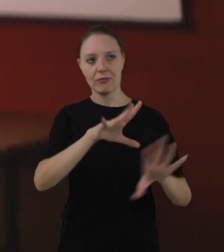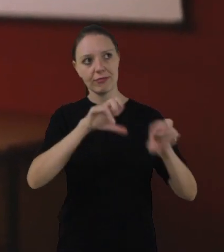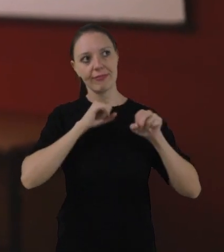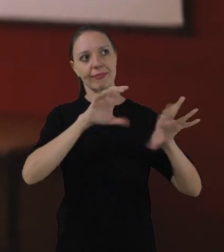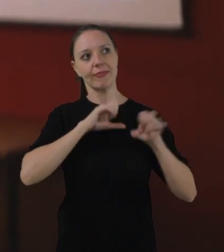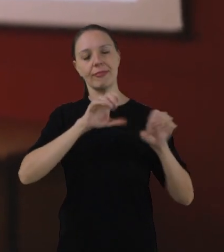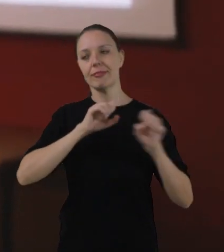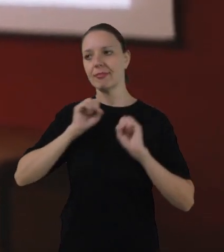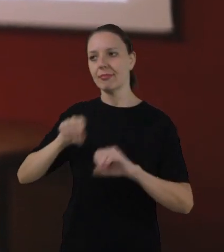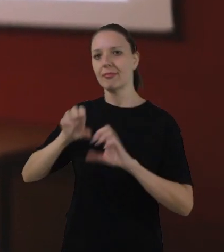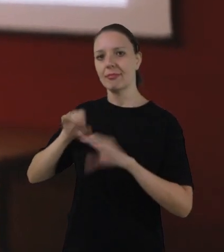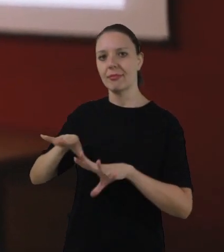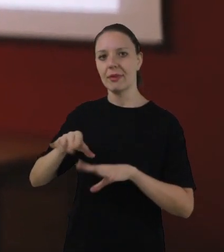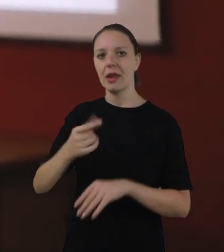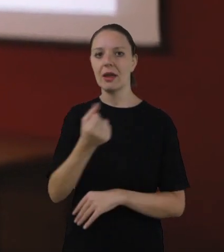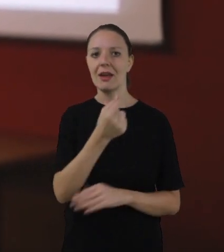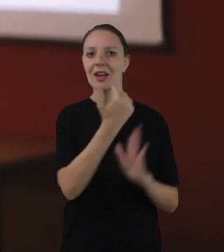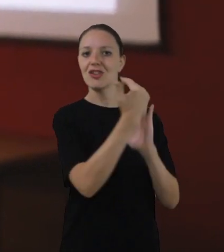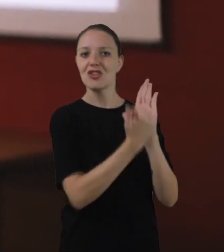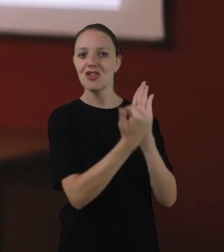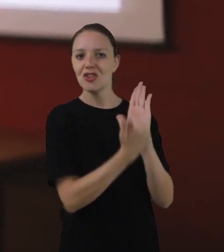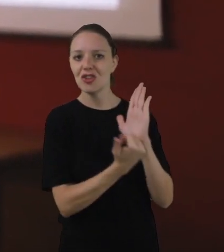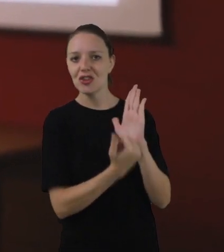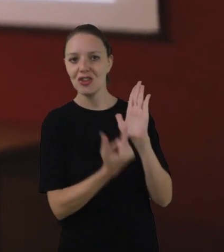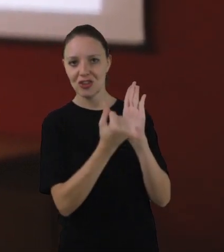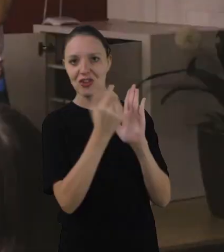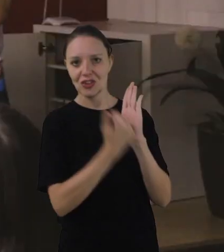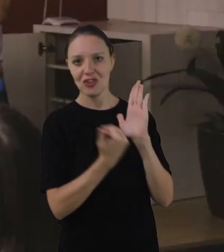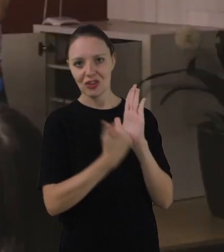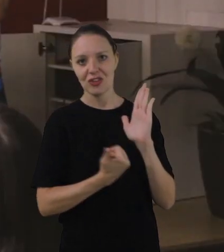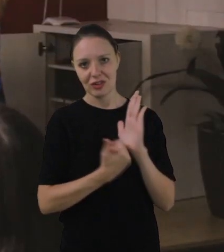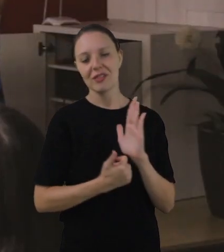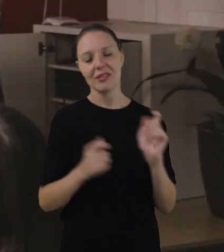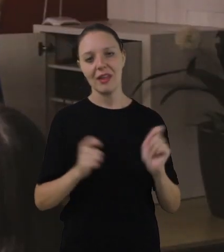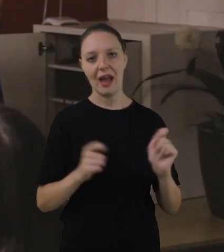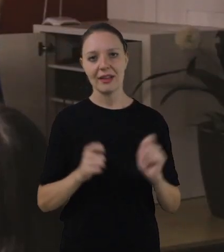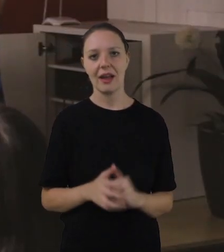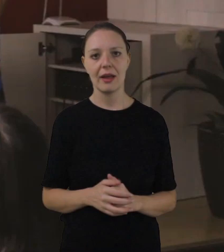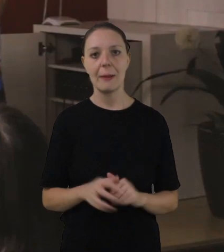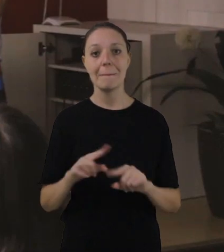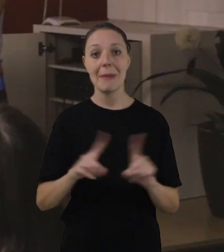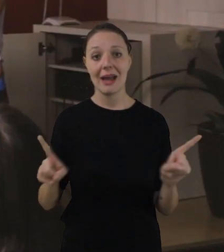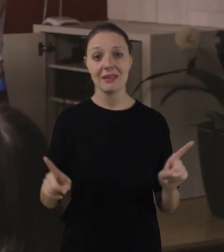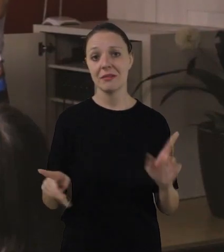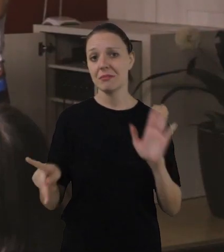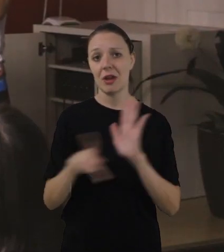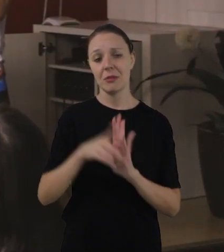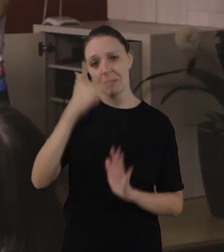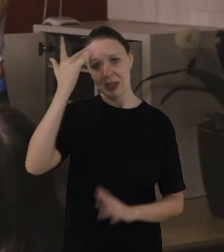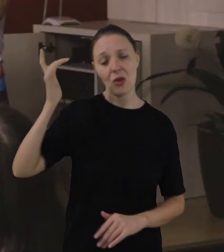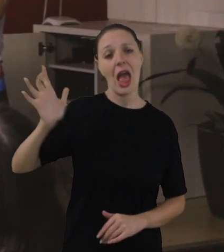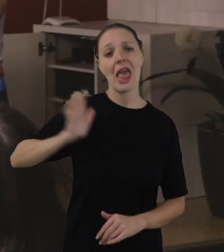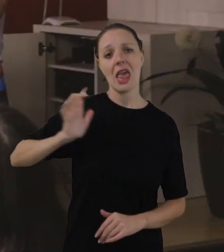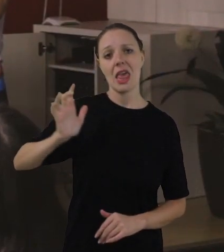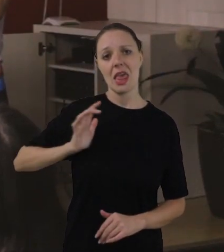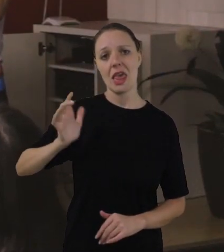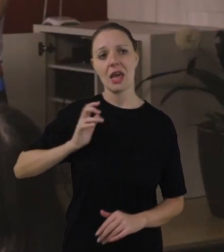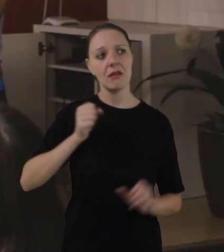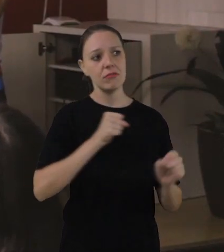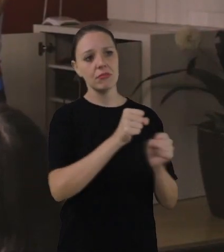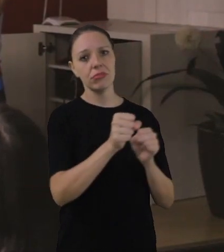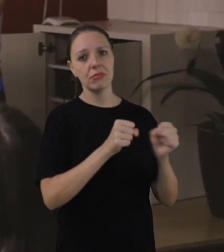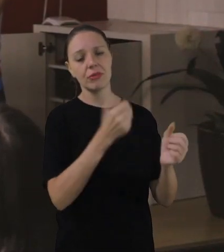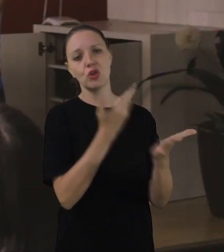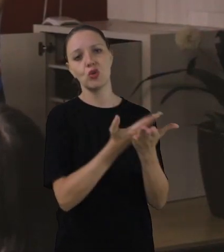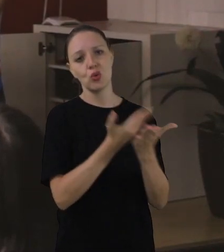a aristocracia, as pessoas que tinham muito dinheiro e davam valor para o conhecimento, é que colocavam os filhos para estudar com esses mestres. E,